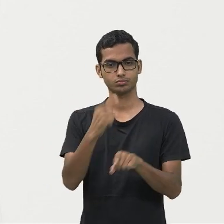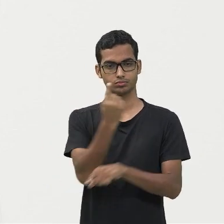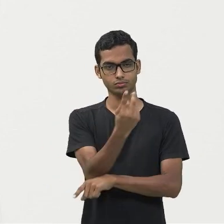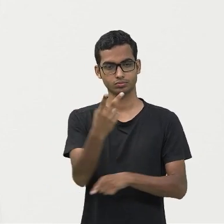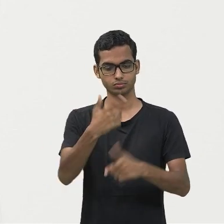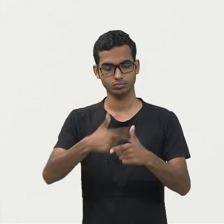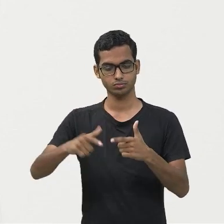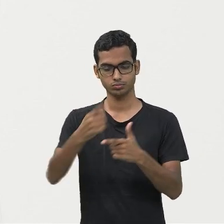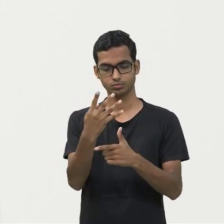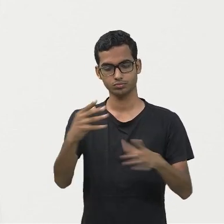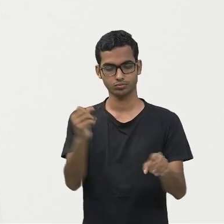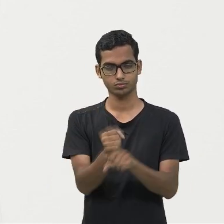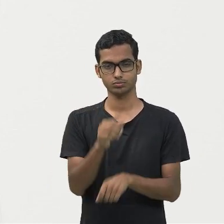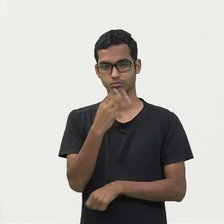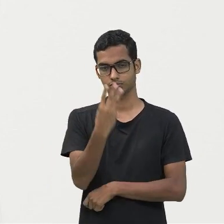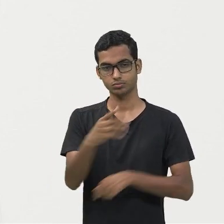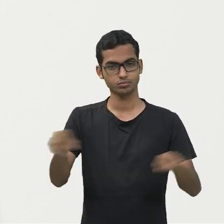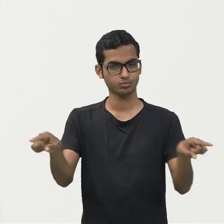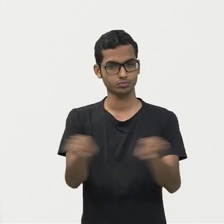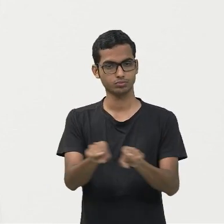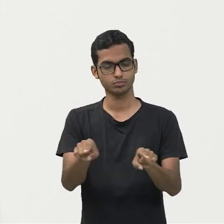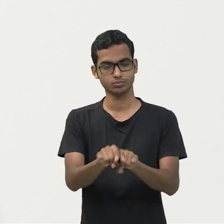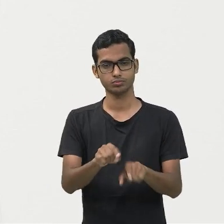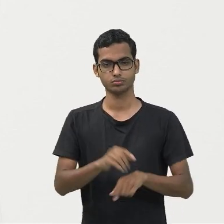é 3, então também dá exato.